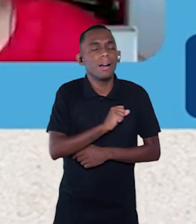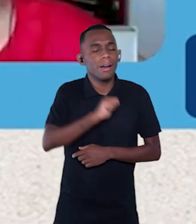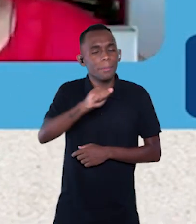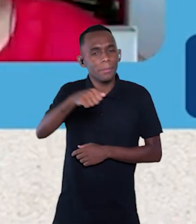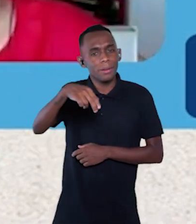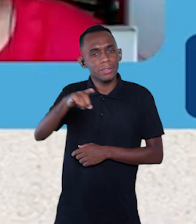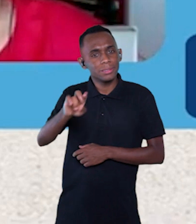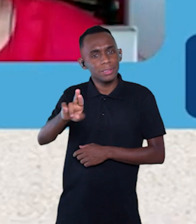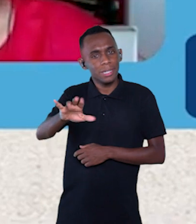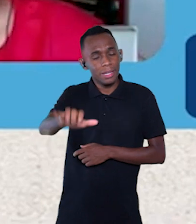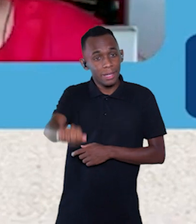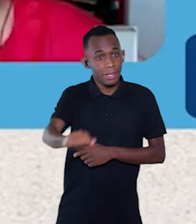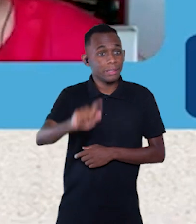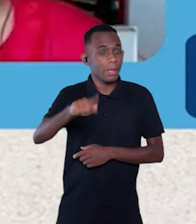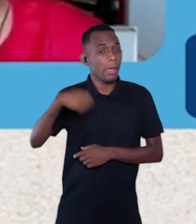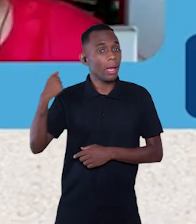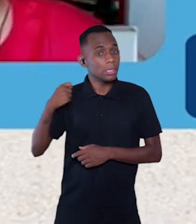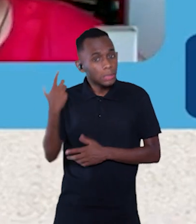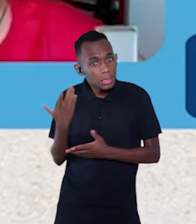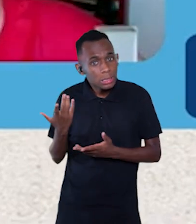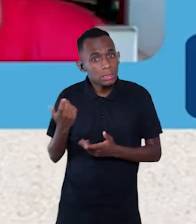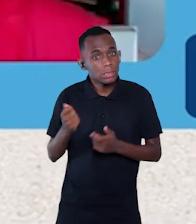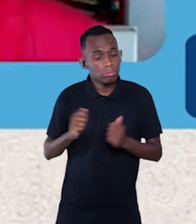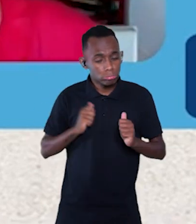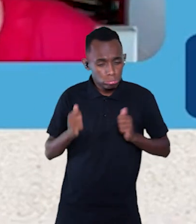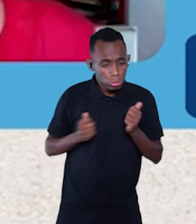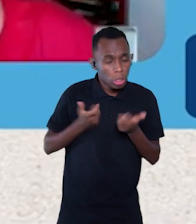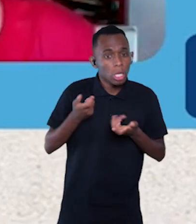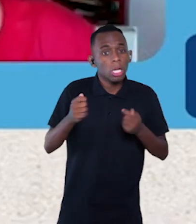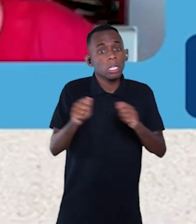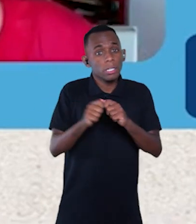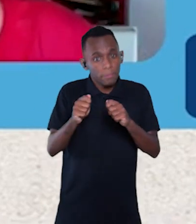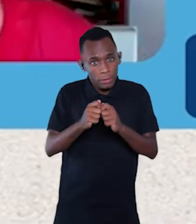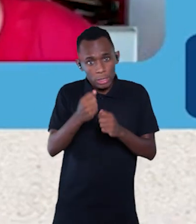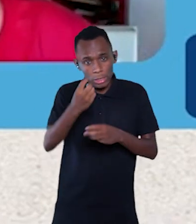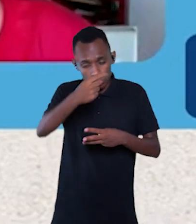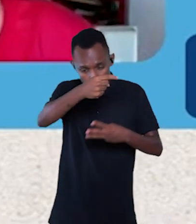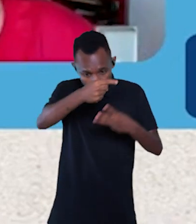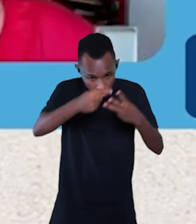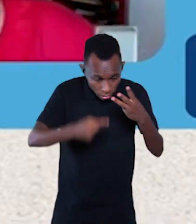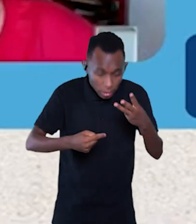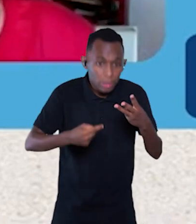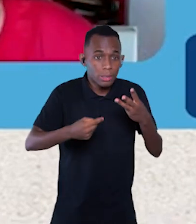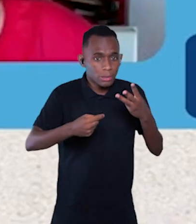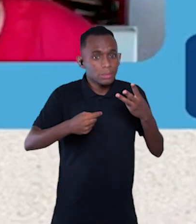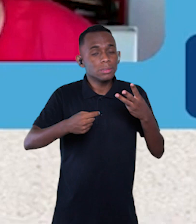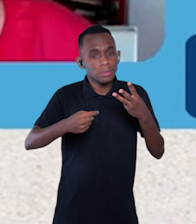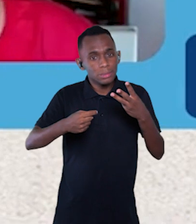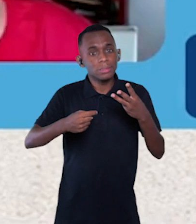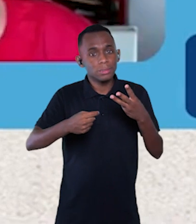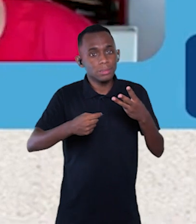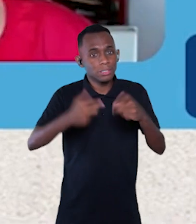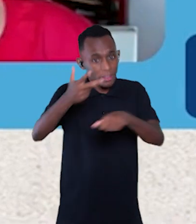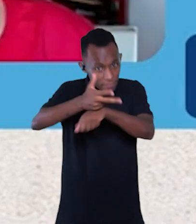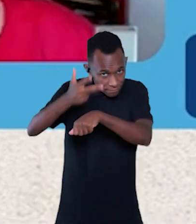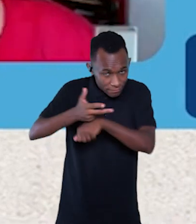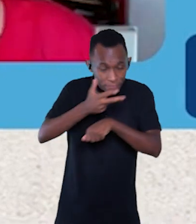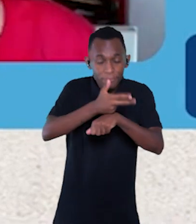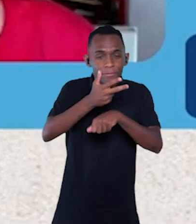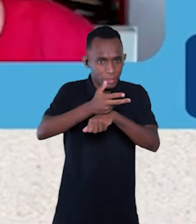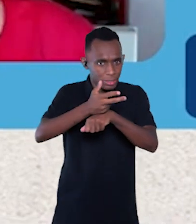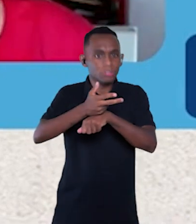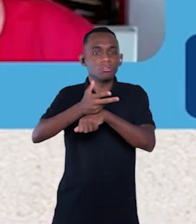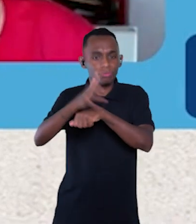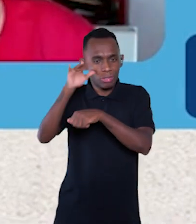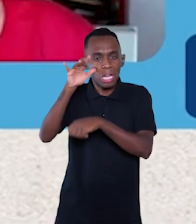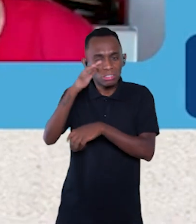querida, Andréia Rodrigues, que é a atriz que, inclusive, fez os 3 clipes, né, do EP, e estava agora nesse